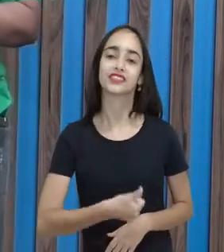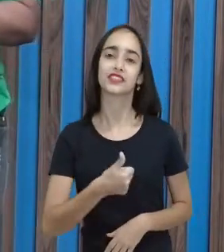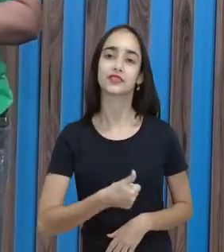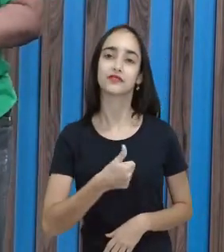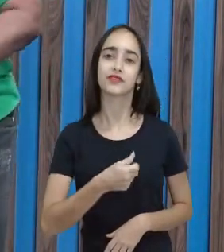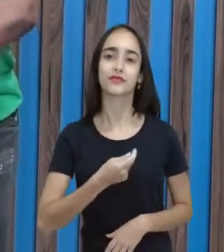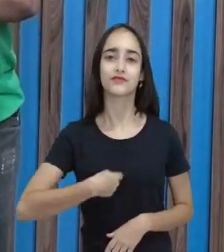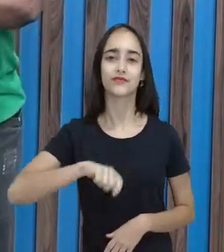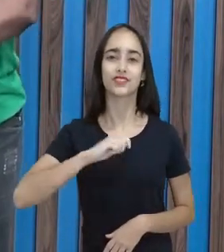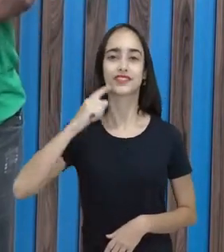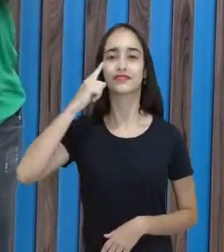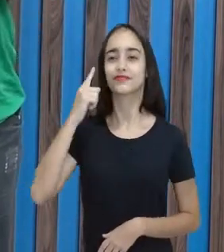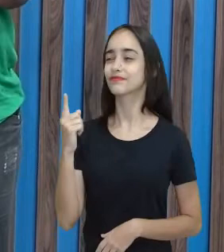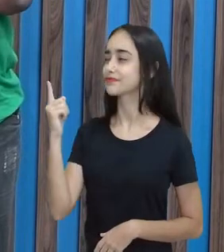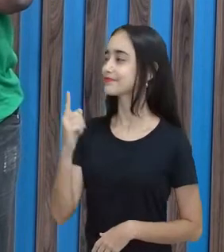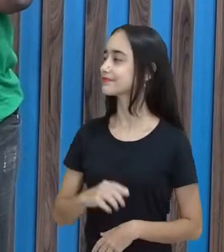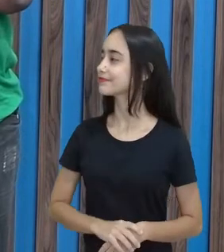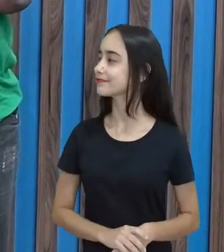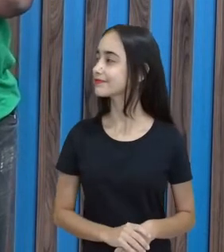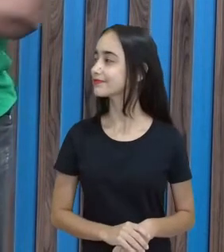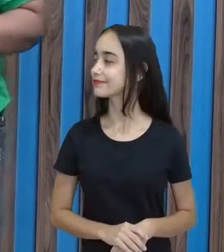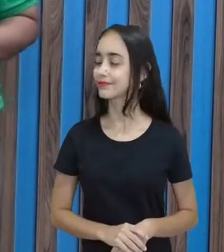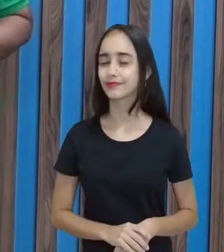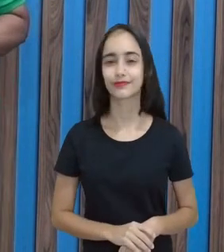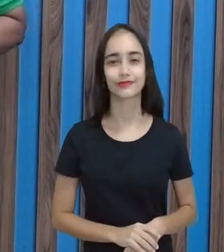meu sinal.